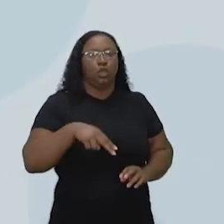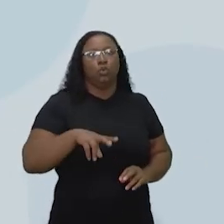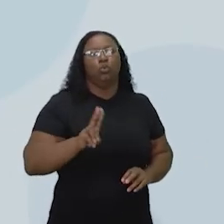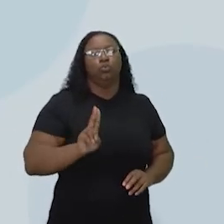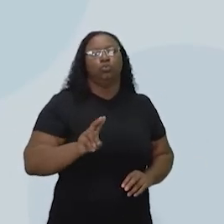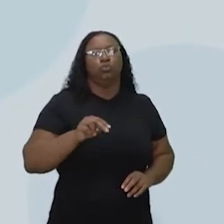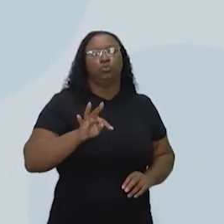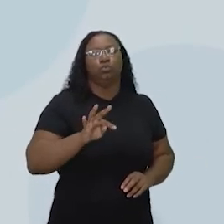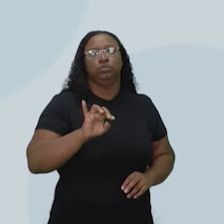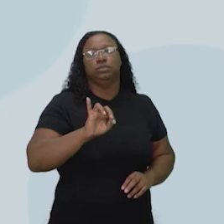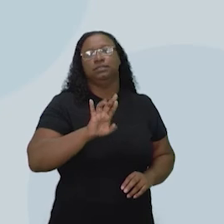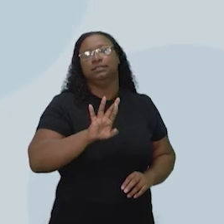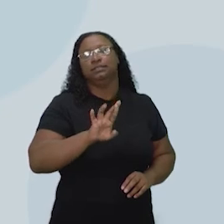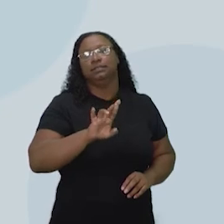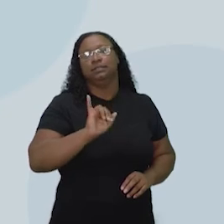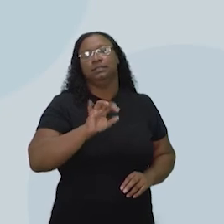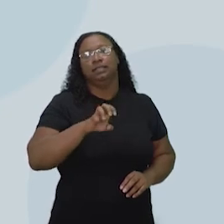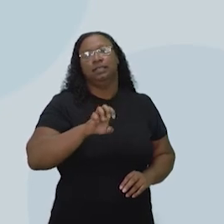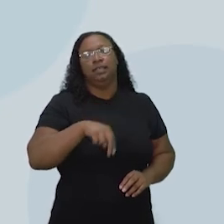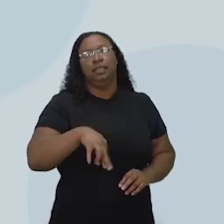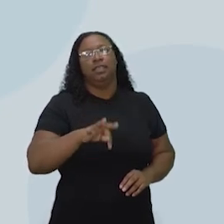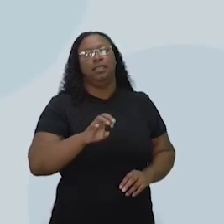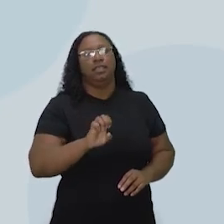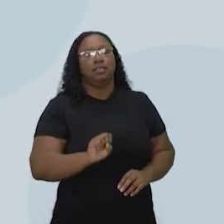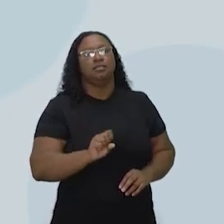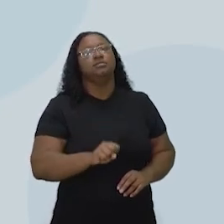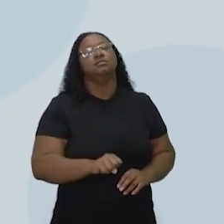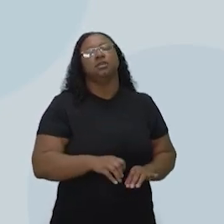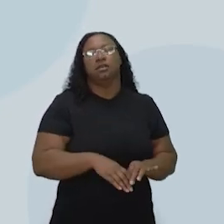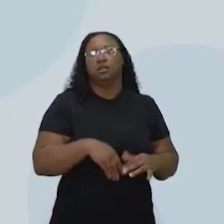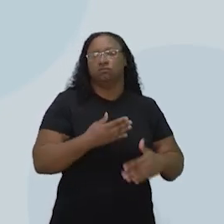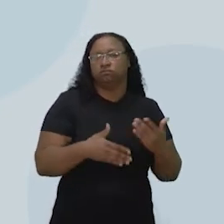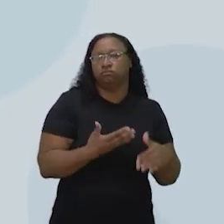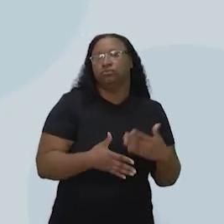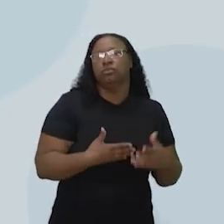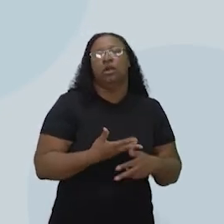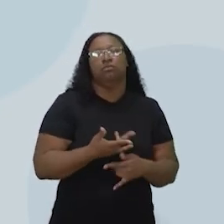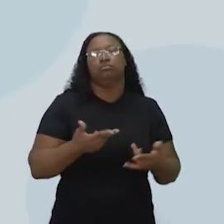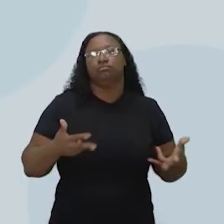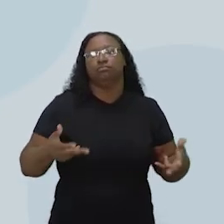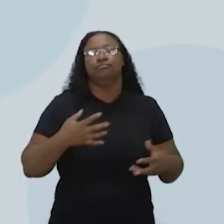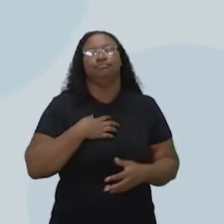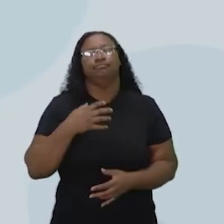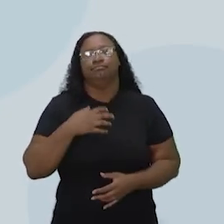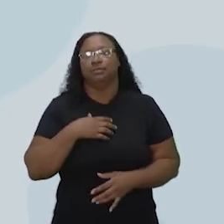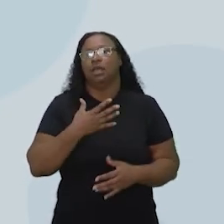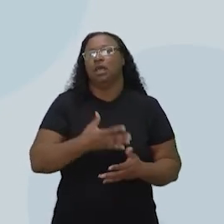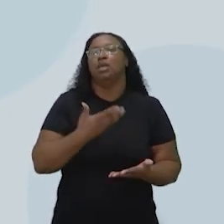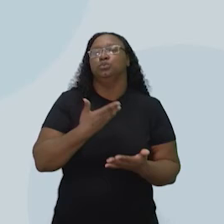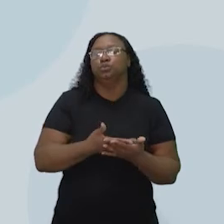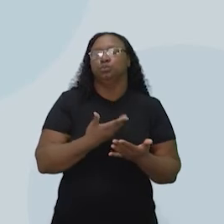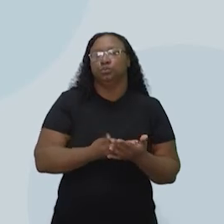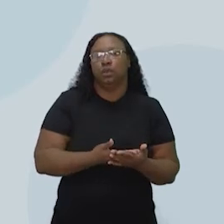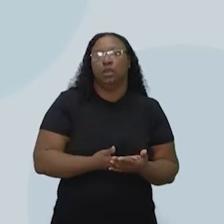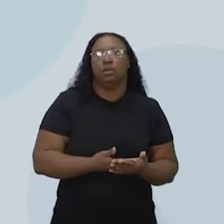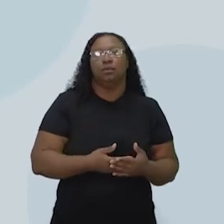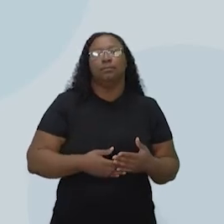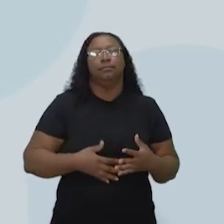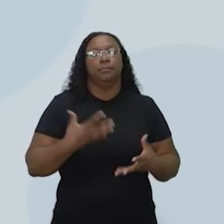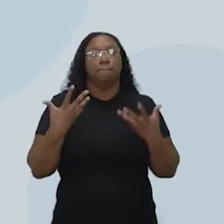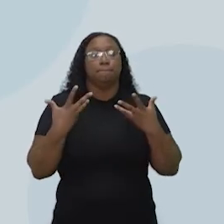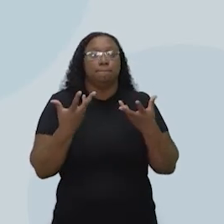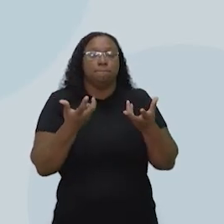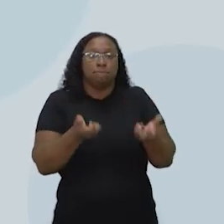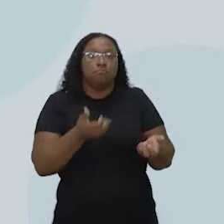etanol 2G, enfim, 2G, então assim, tem outras tecnologias que estão sendo estudadas para aproveitar melhor